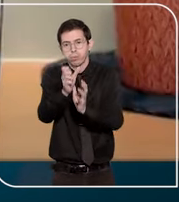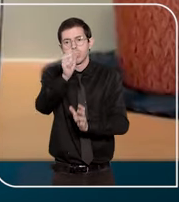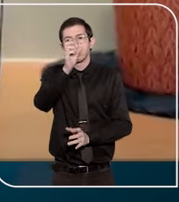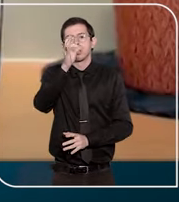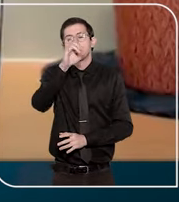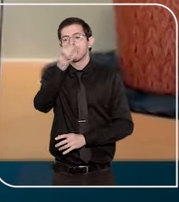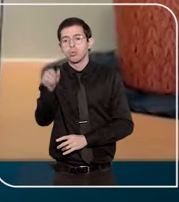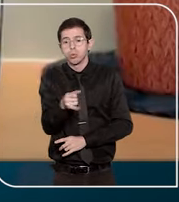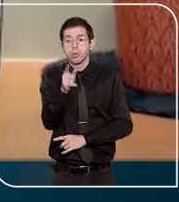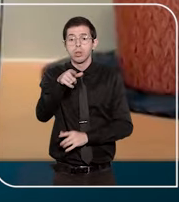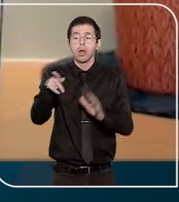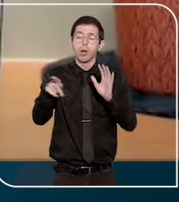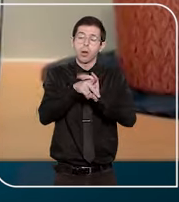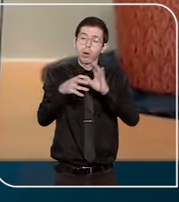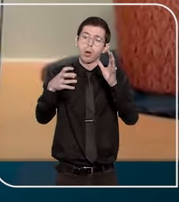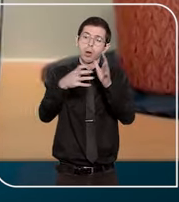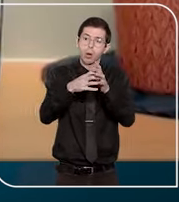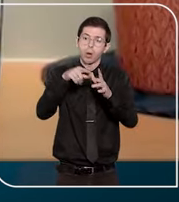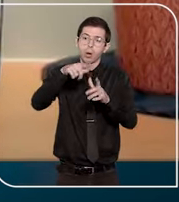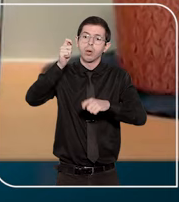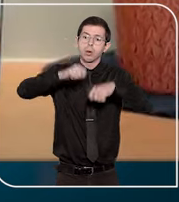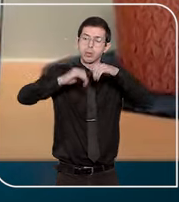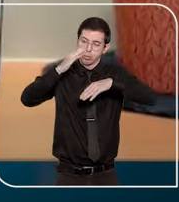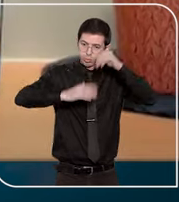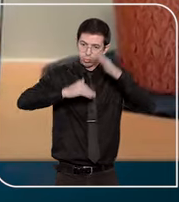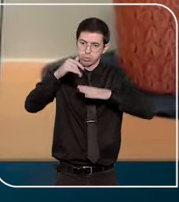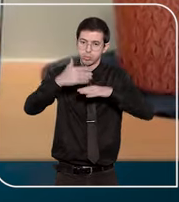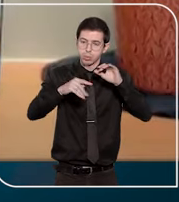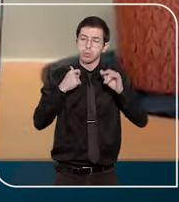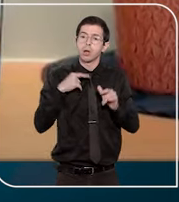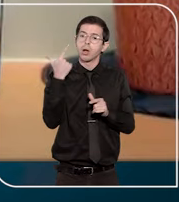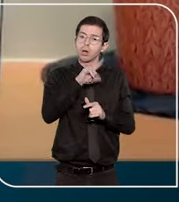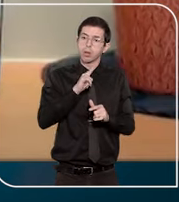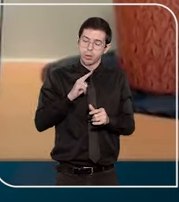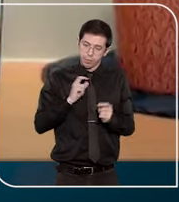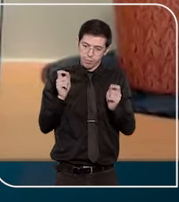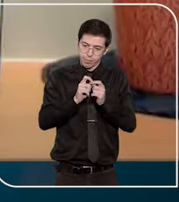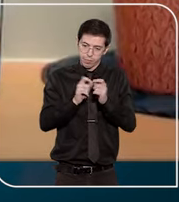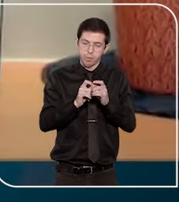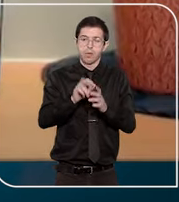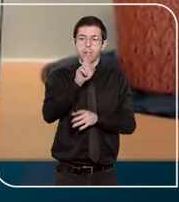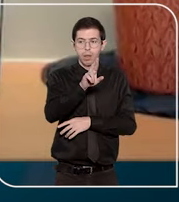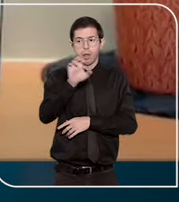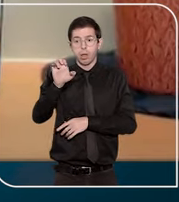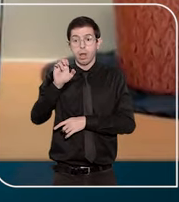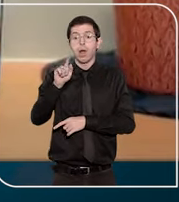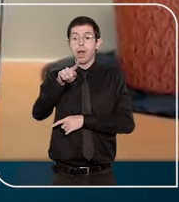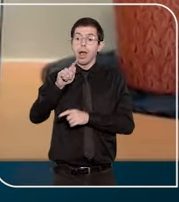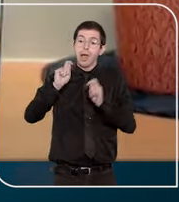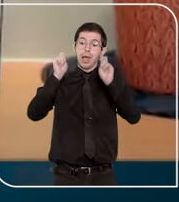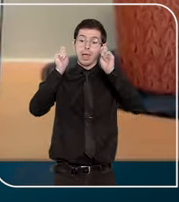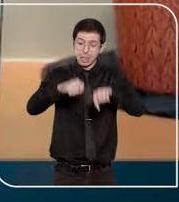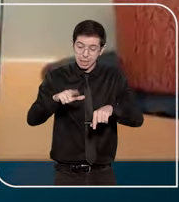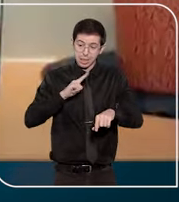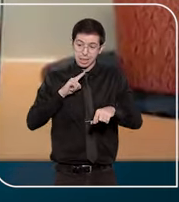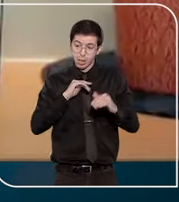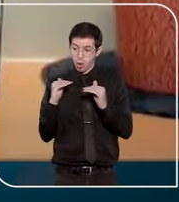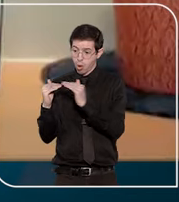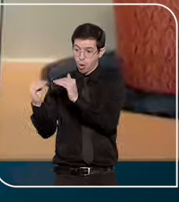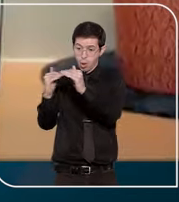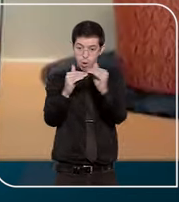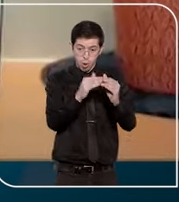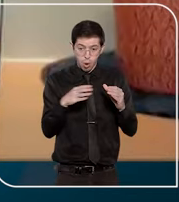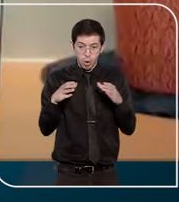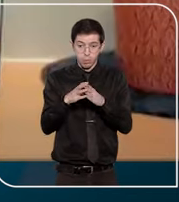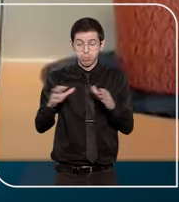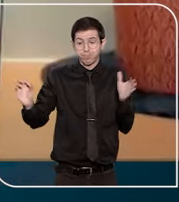órgão jurisdicional competente para analisar o recurso especial, e só a partir de então, com acórdão formado, é